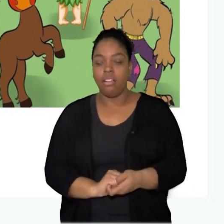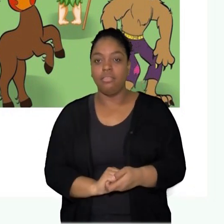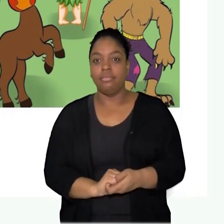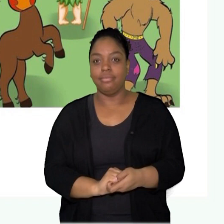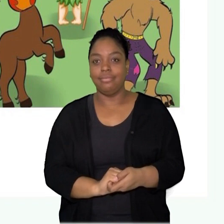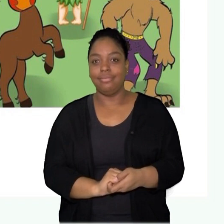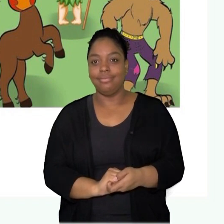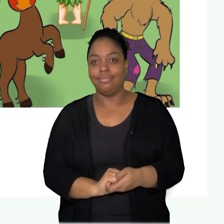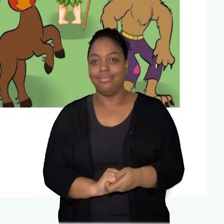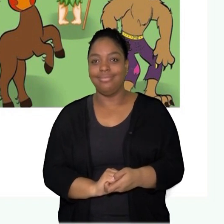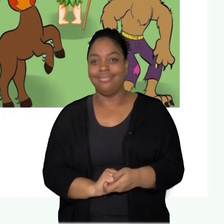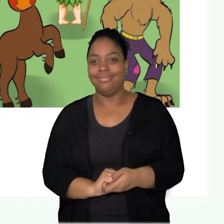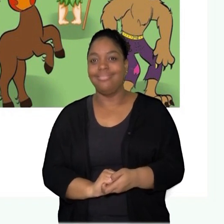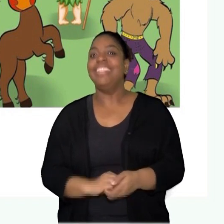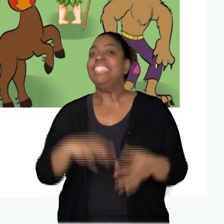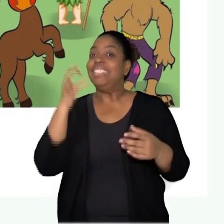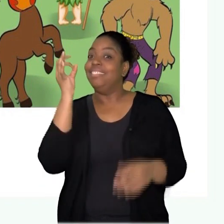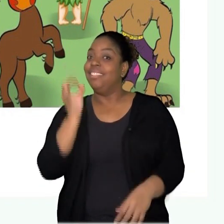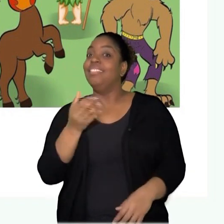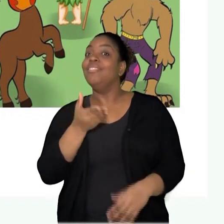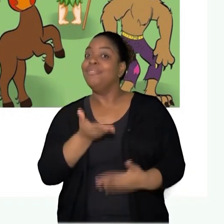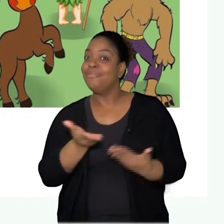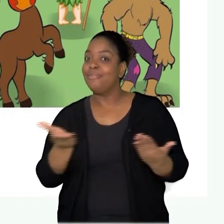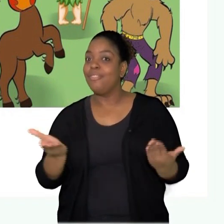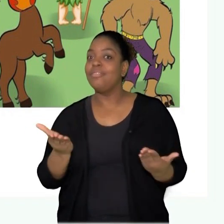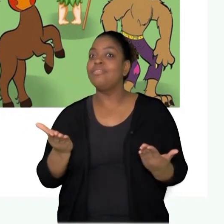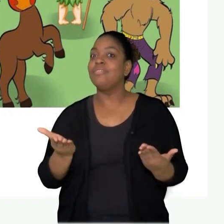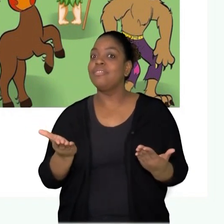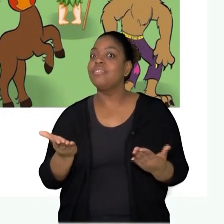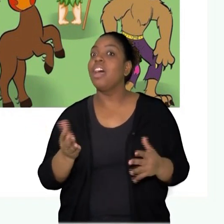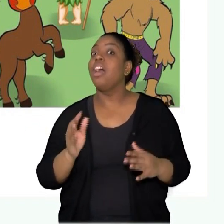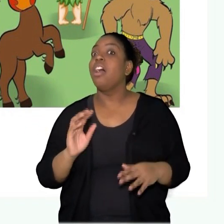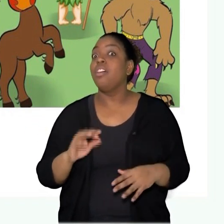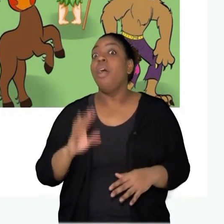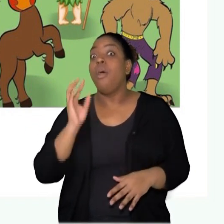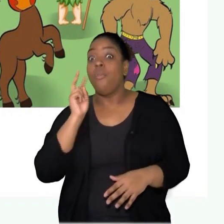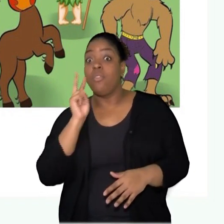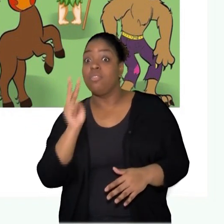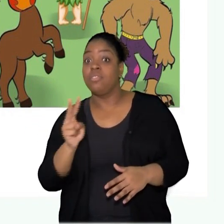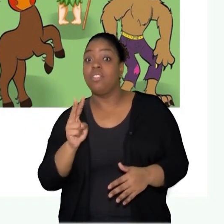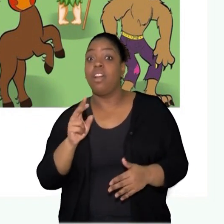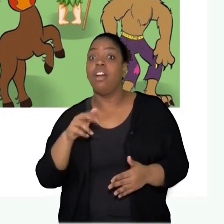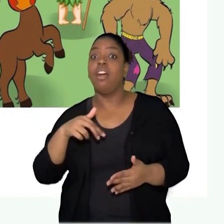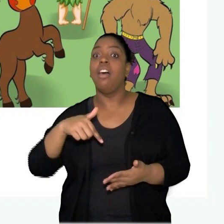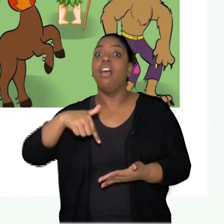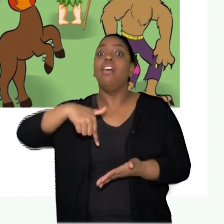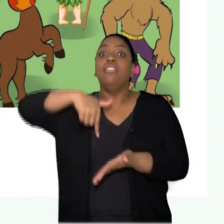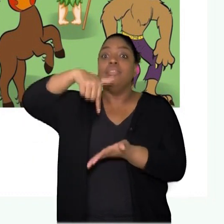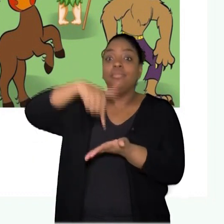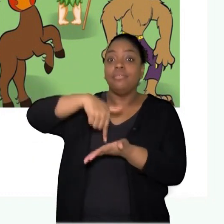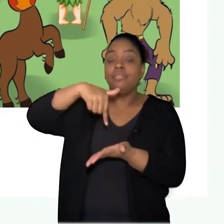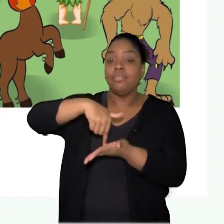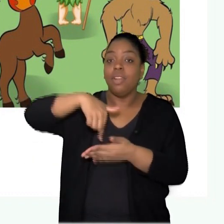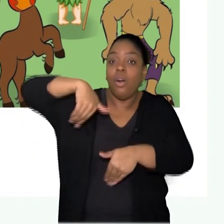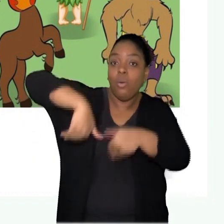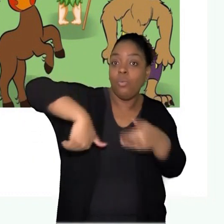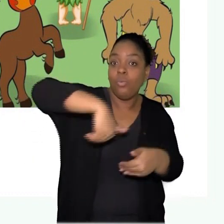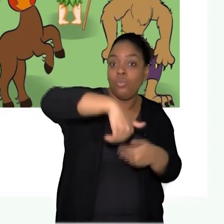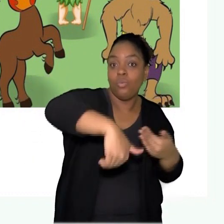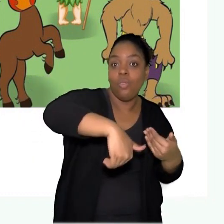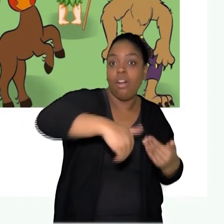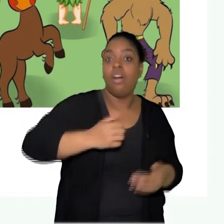Eu tenho certeza que você já ouviu falar no Saci Pererê, no Curupira, na Mula